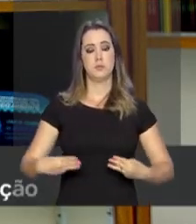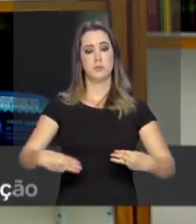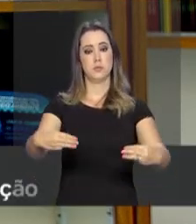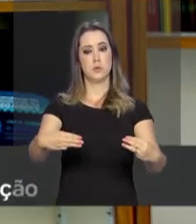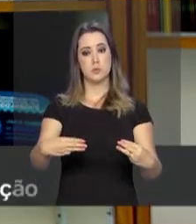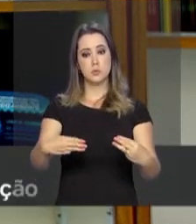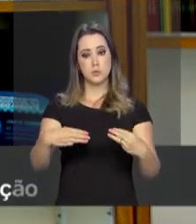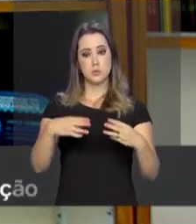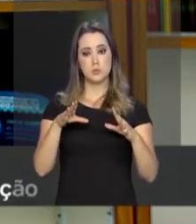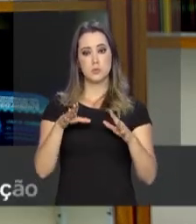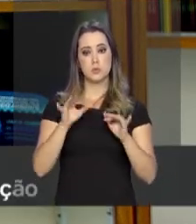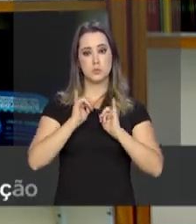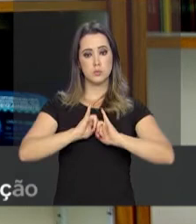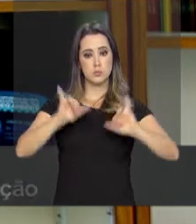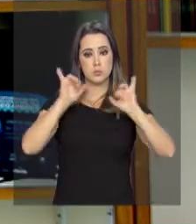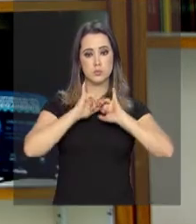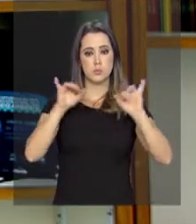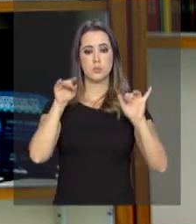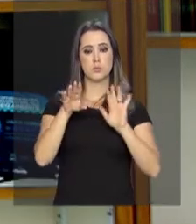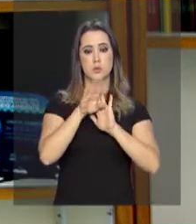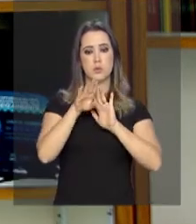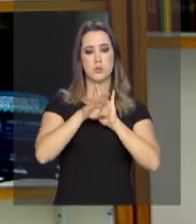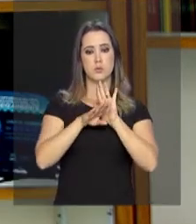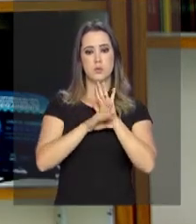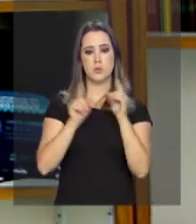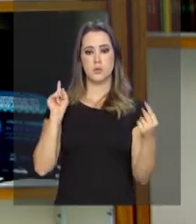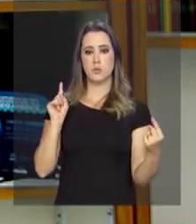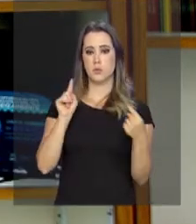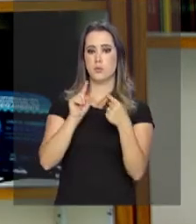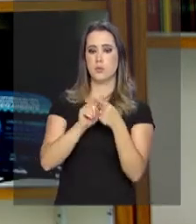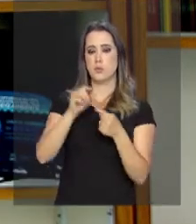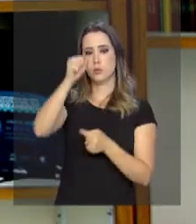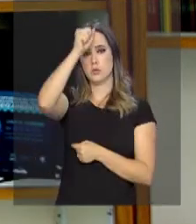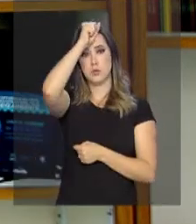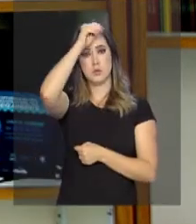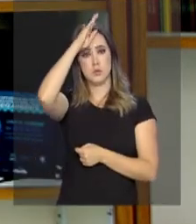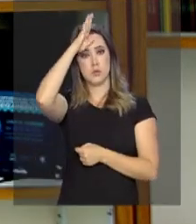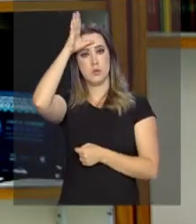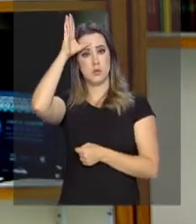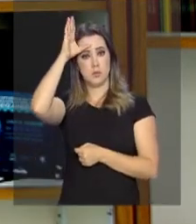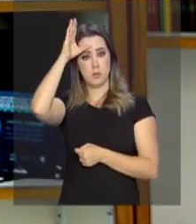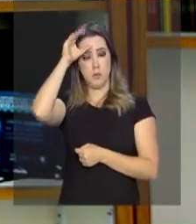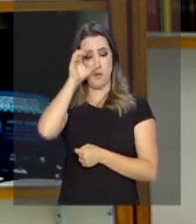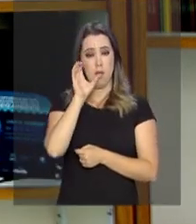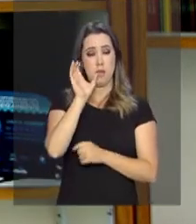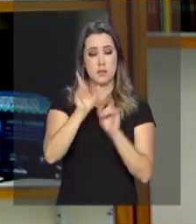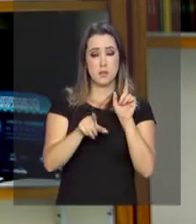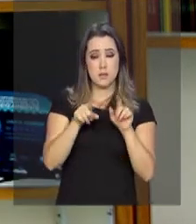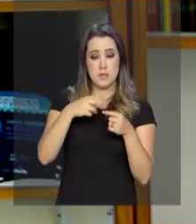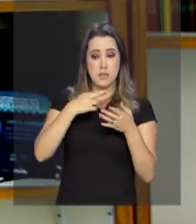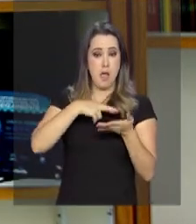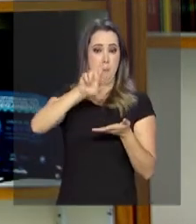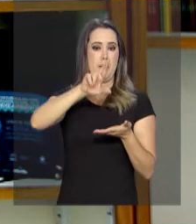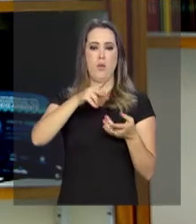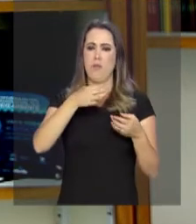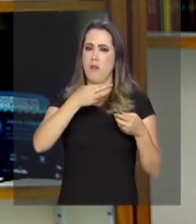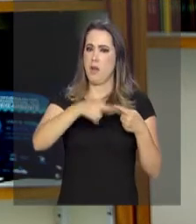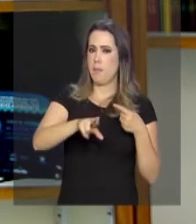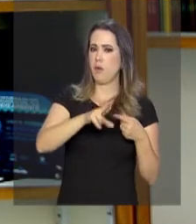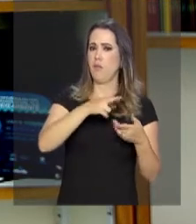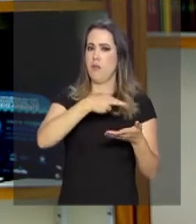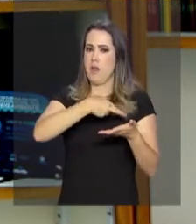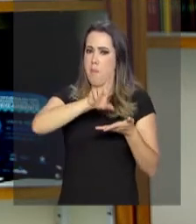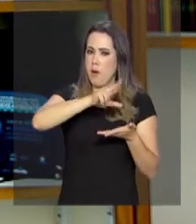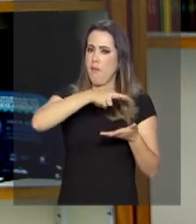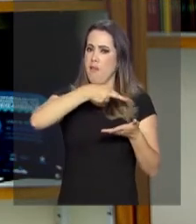agora no início desse ano, um programa focado na alfabetização. Então, muitos dos alunos que reprovam, né, que vão reprovando ano a